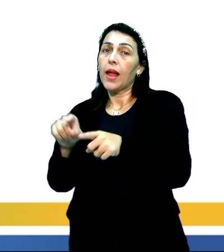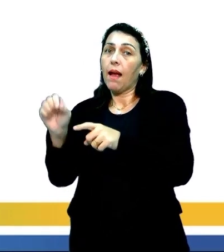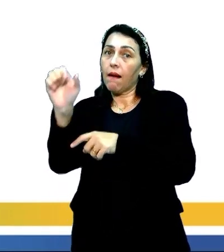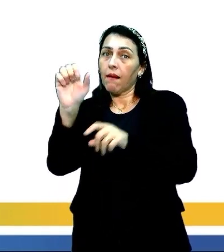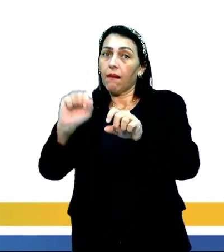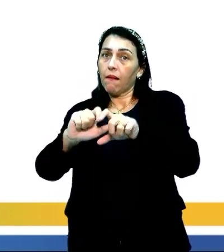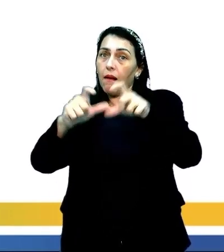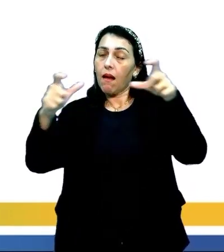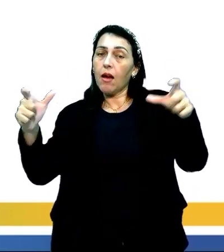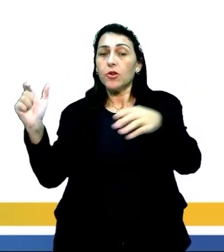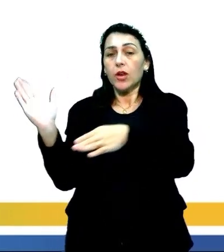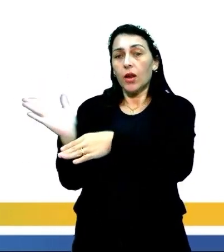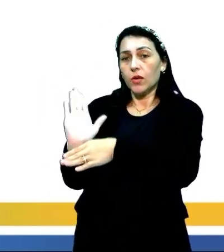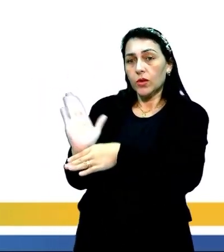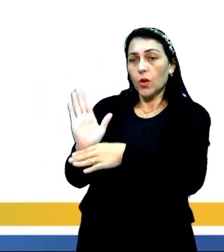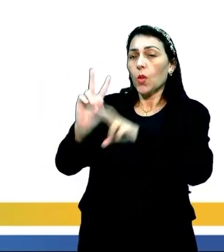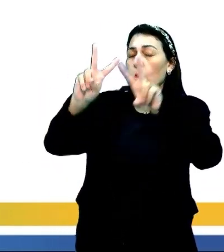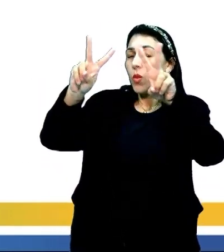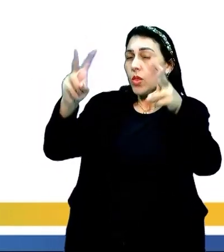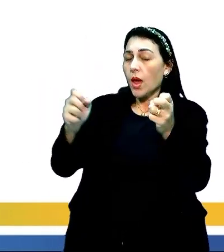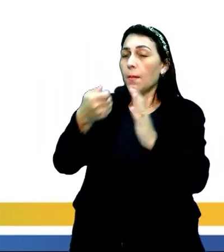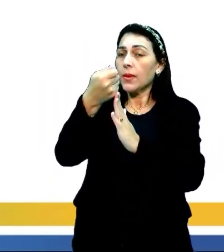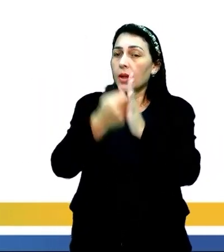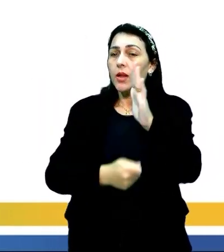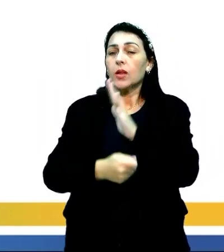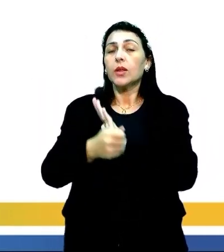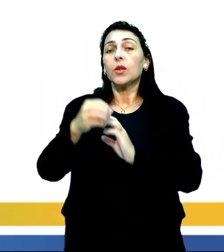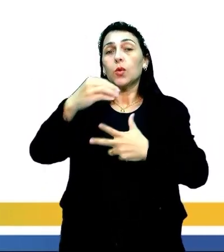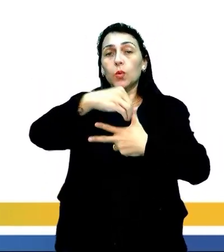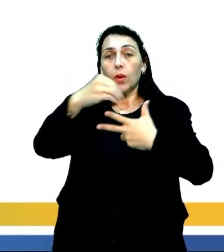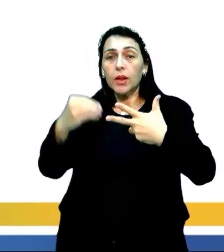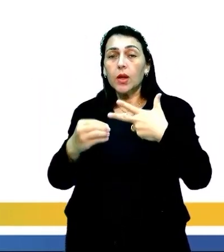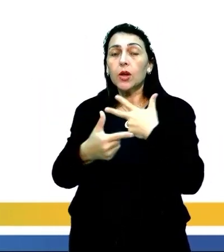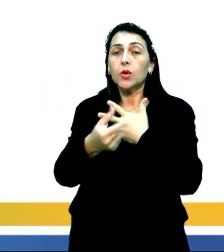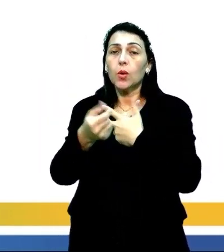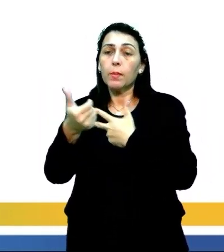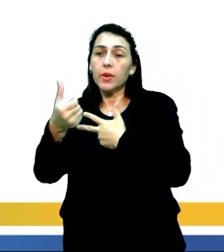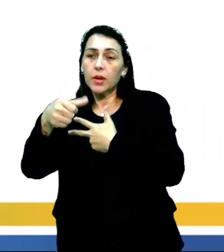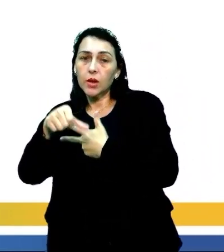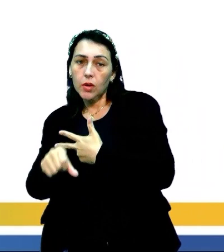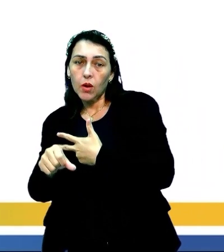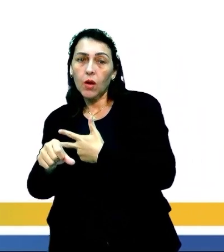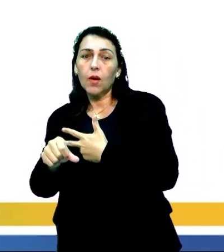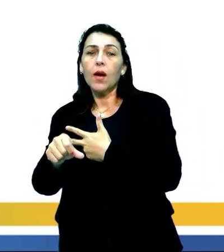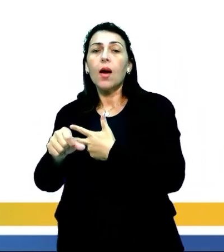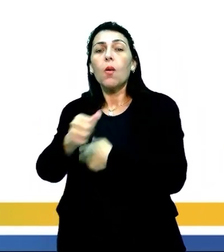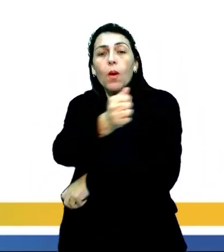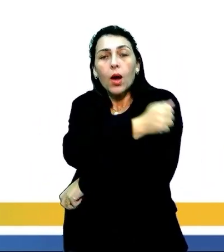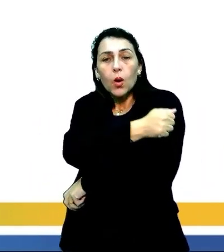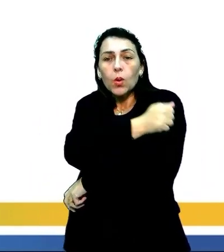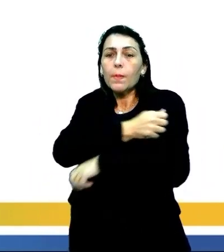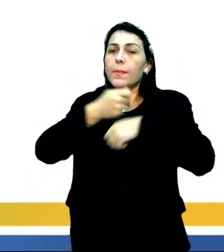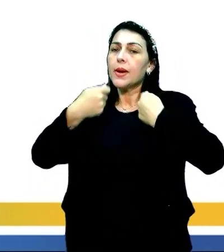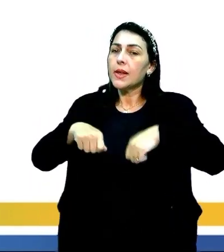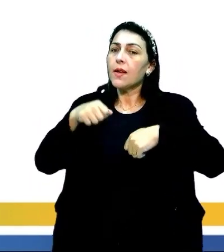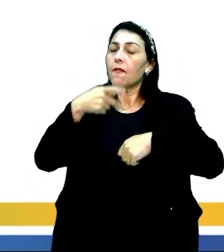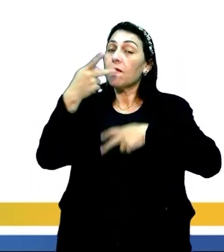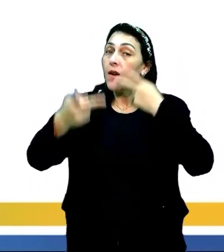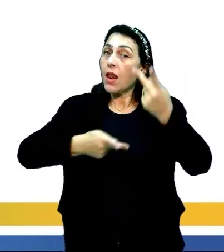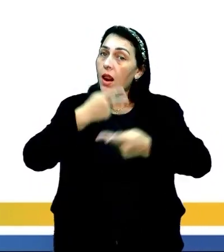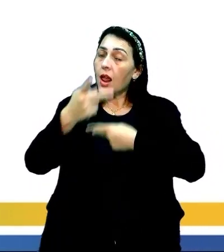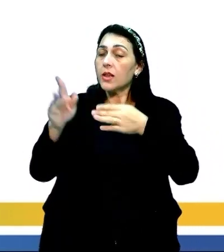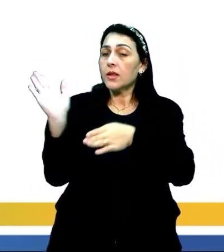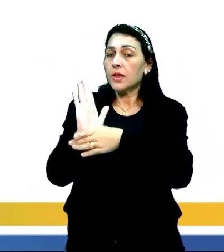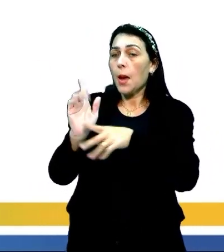amplo, que é o cinema, no tema da redação de 2019, o candidato precisaria não apenas